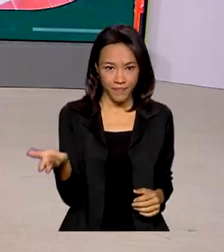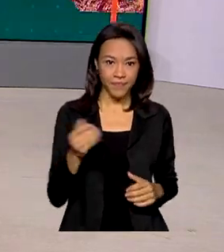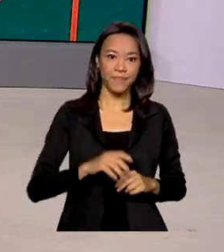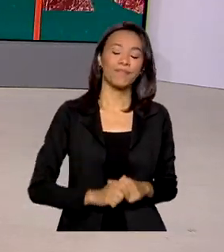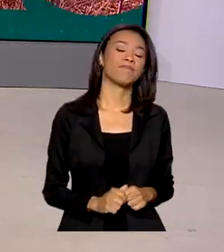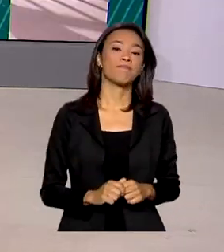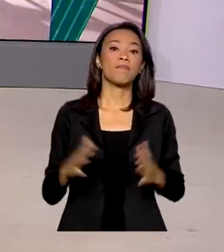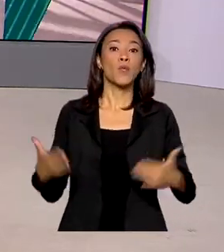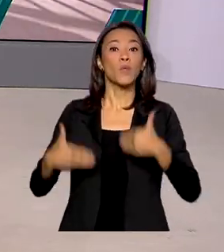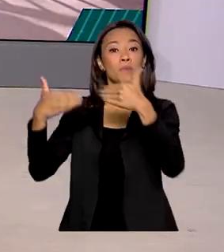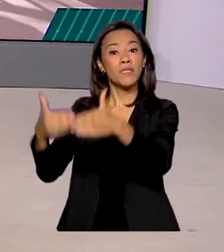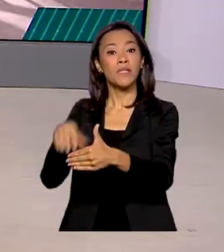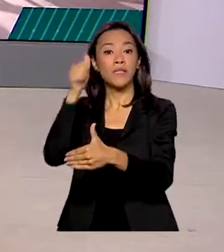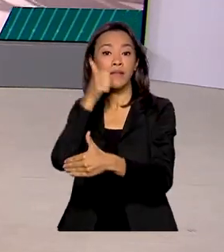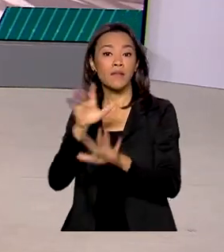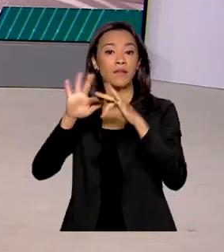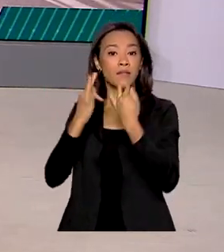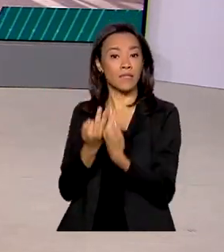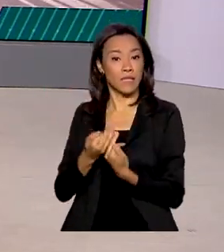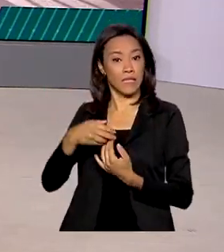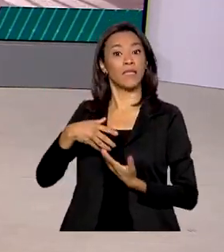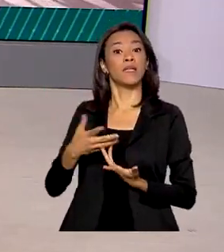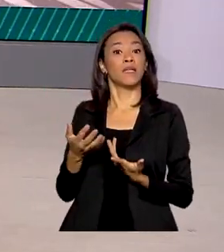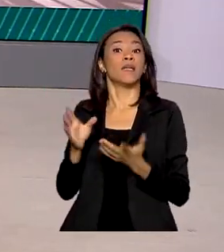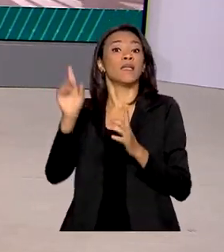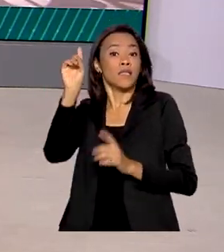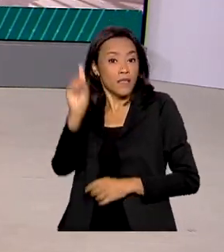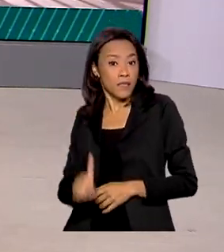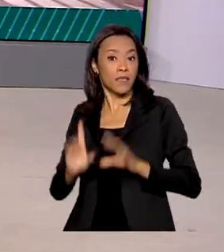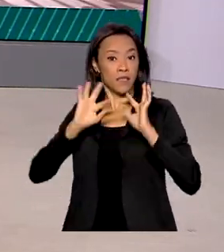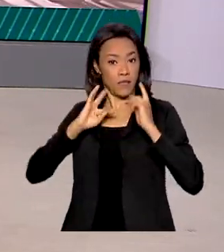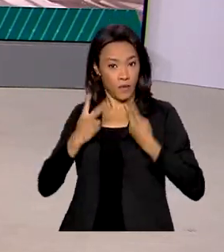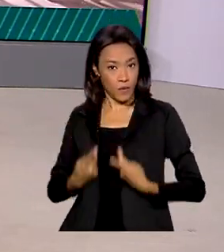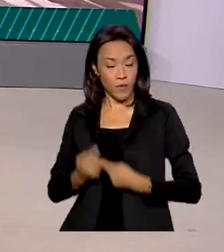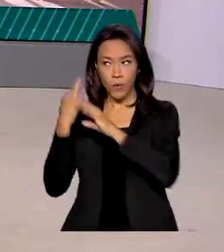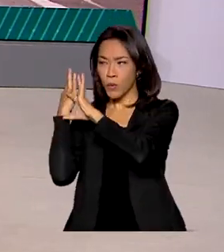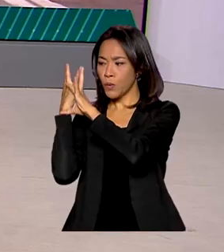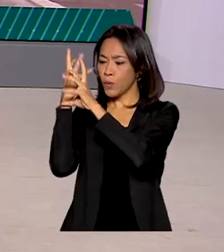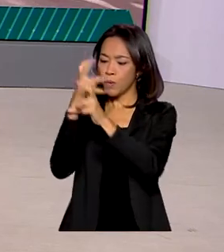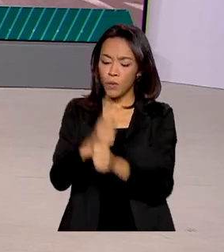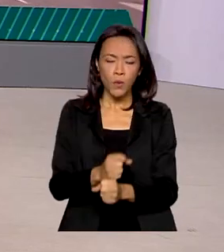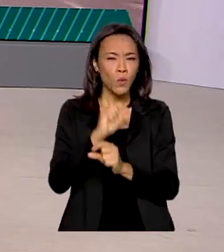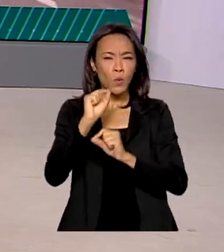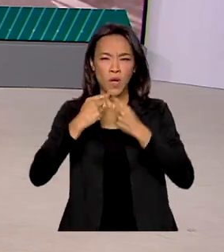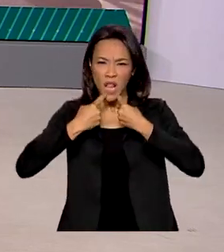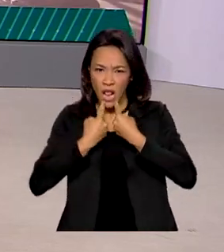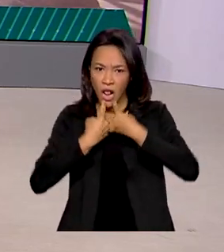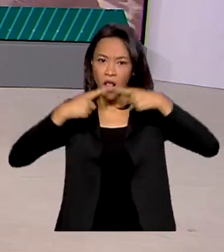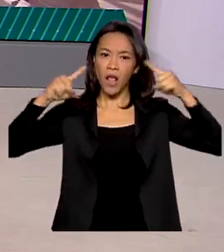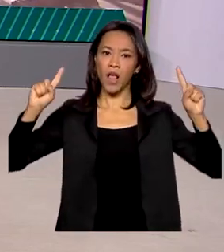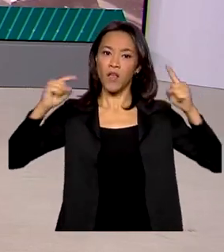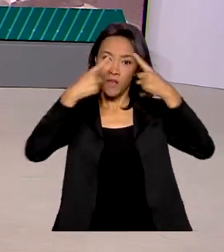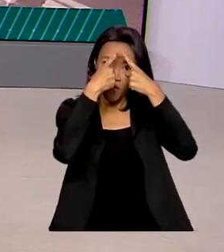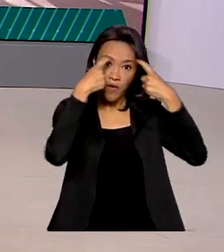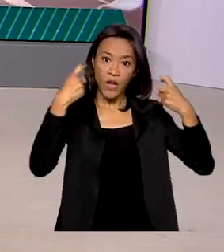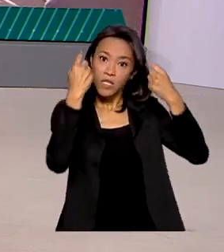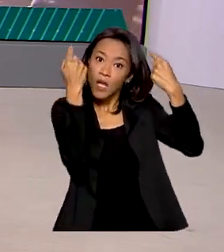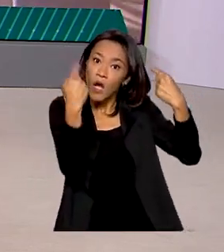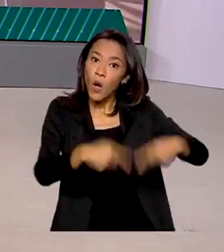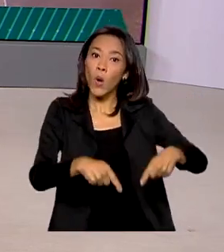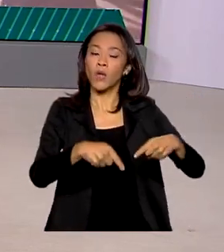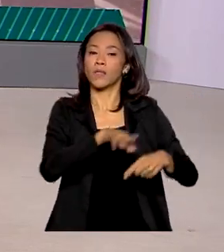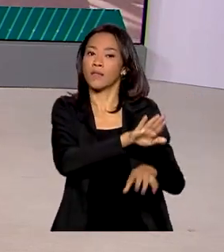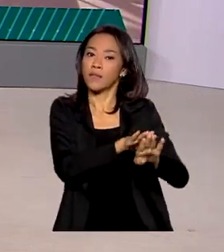O Ministério da Mulher, da Família e dos Direitos Humanos divulgou um balanço das denúncias de violência contra crianças e